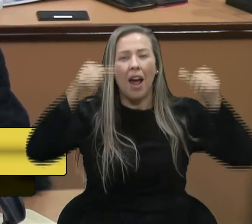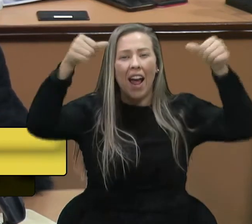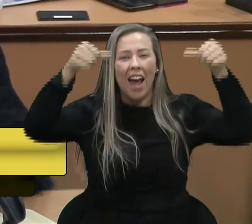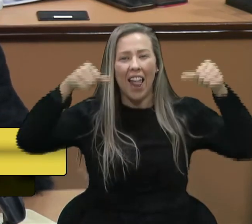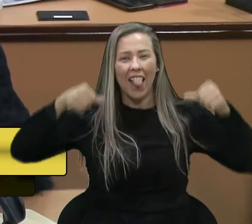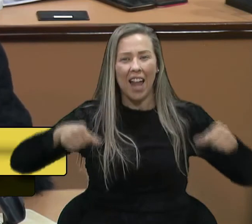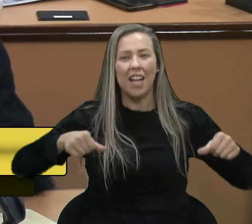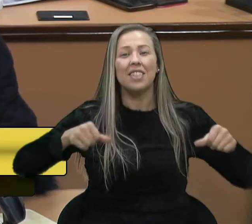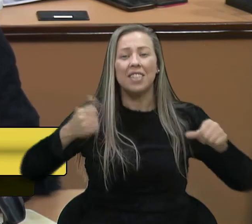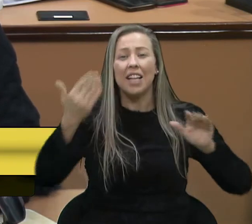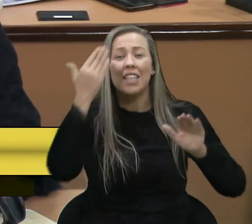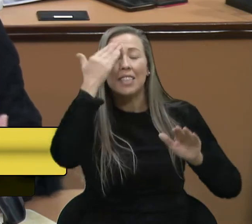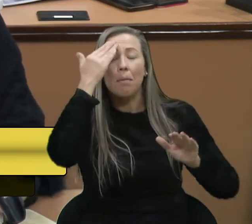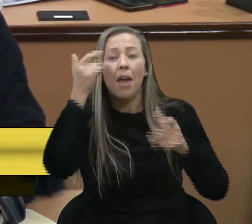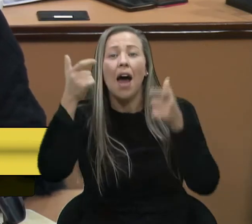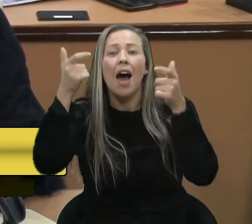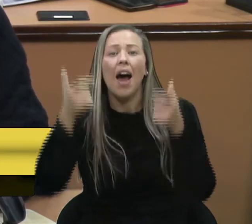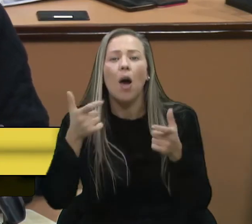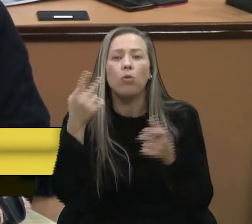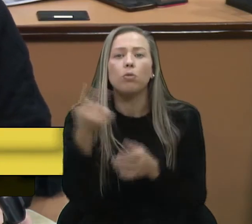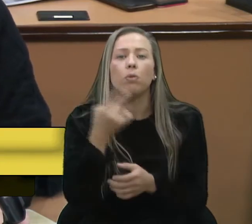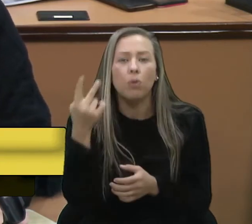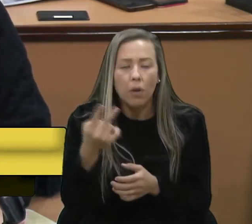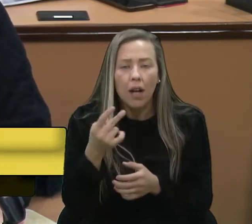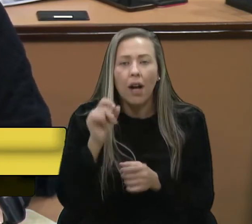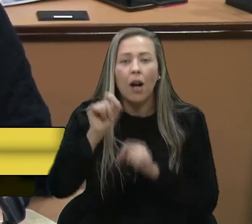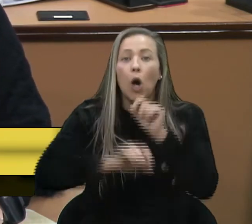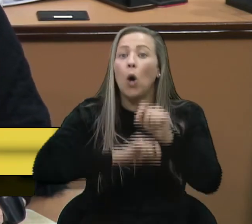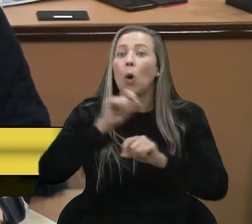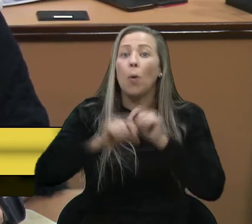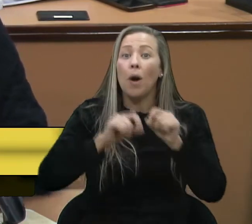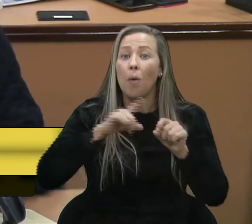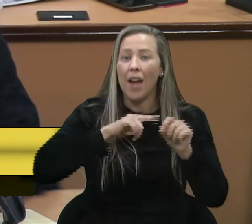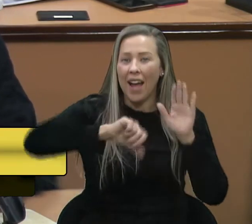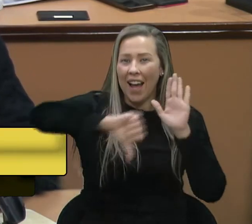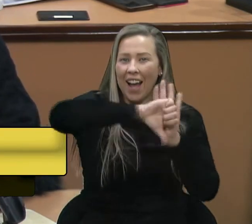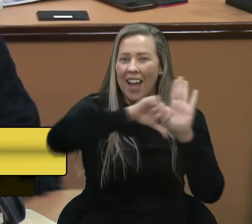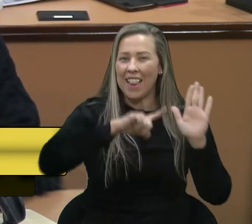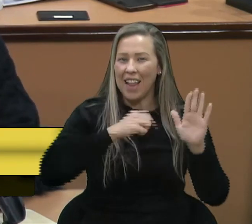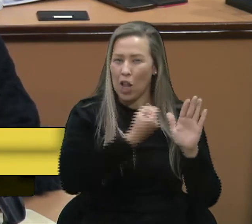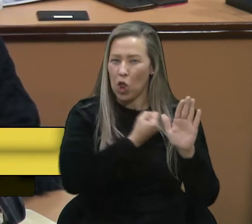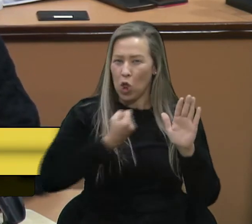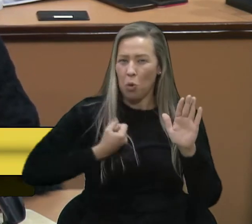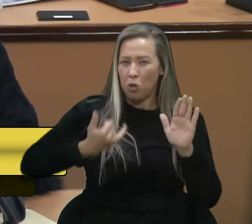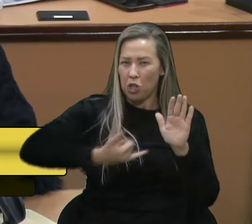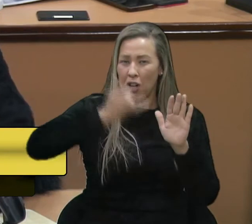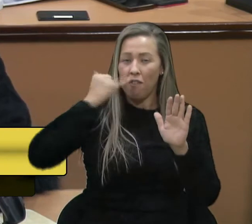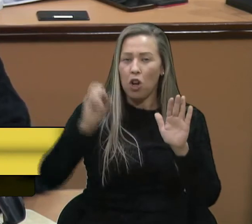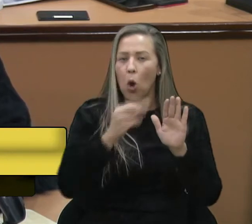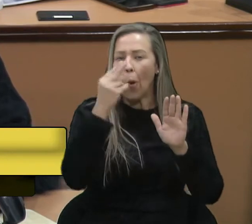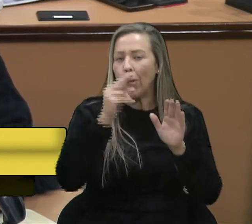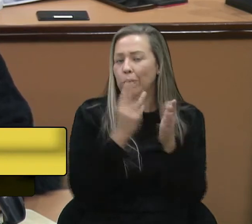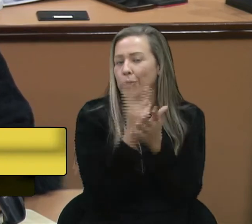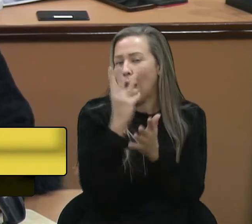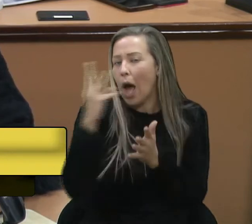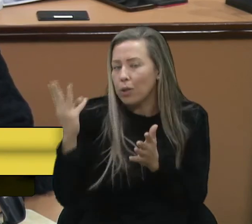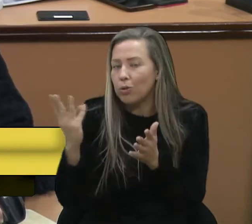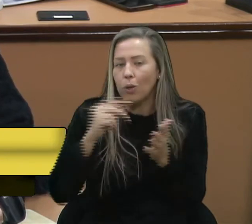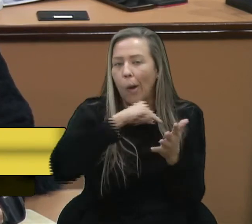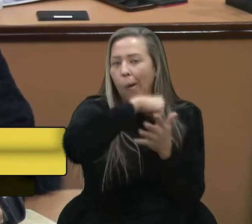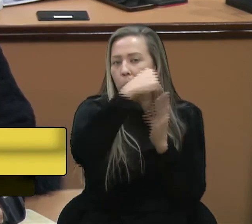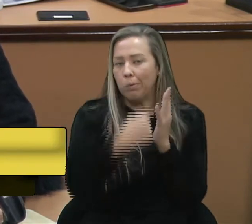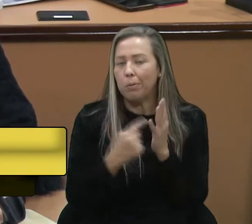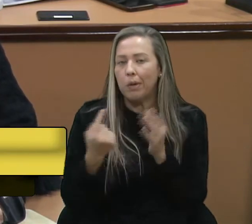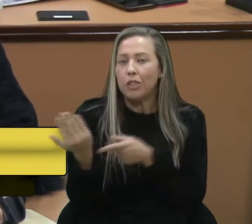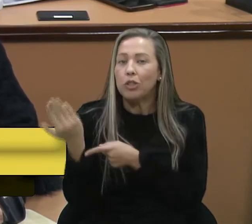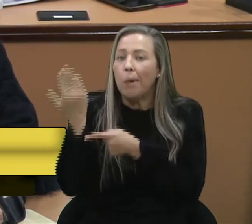para que as pessoas saibam aonde procurar, quais são os canais de denúncia, e dessa forma a gente possa, de alguma forma,